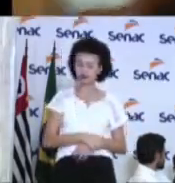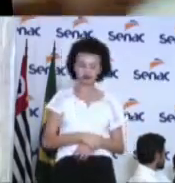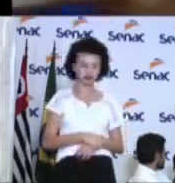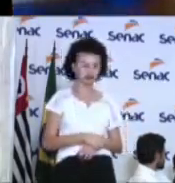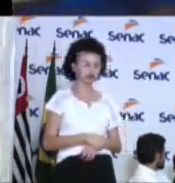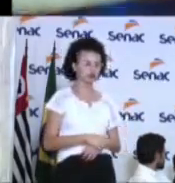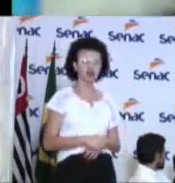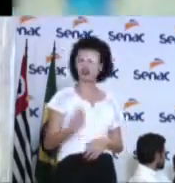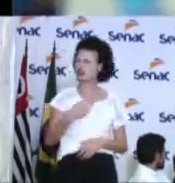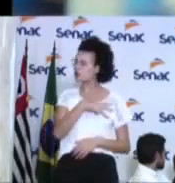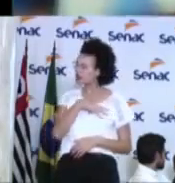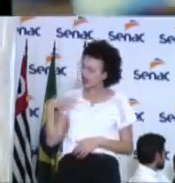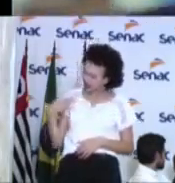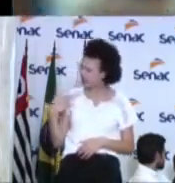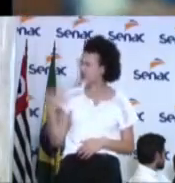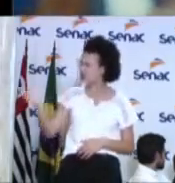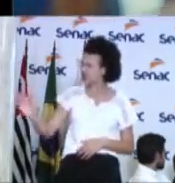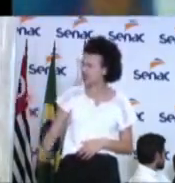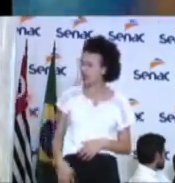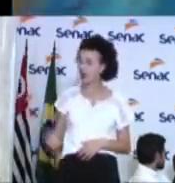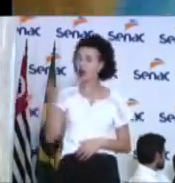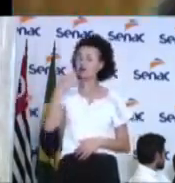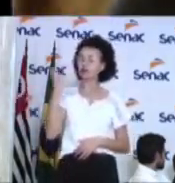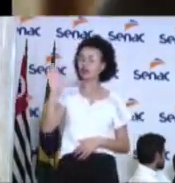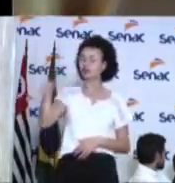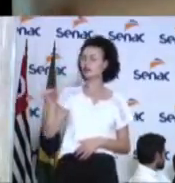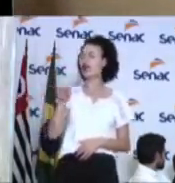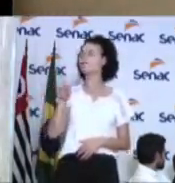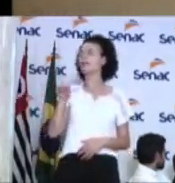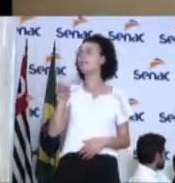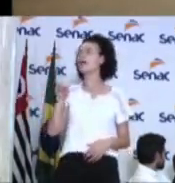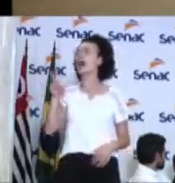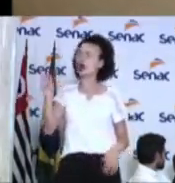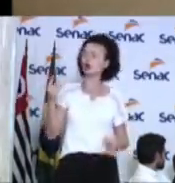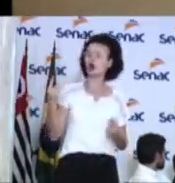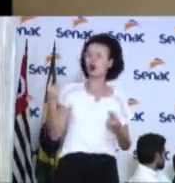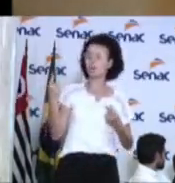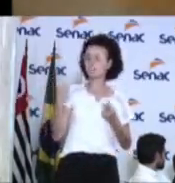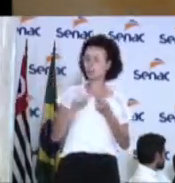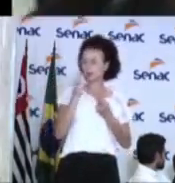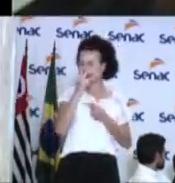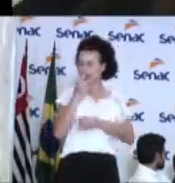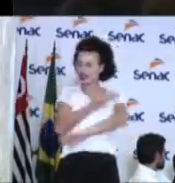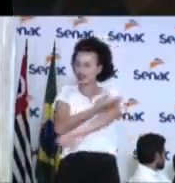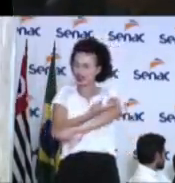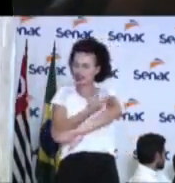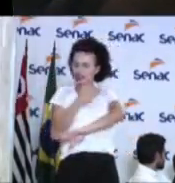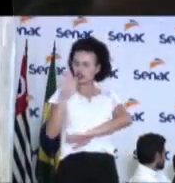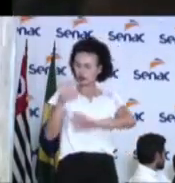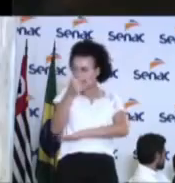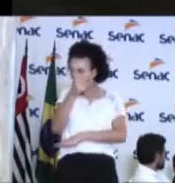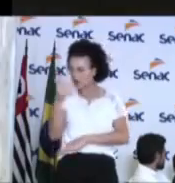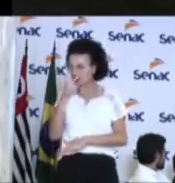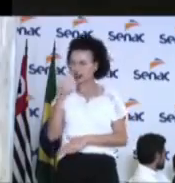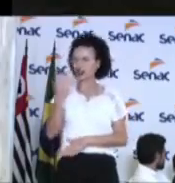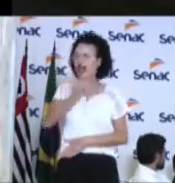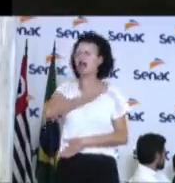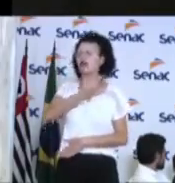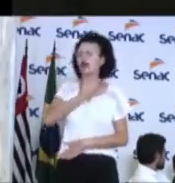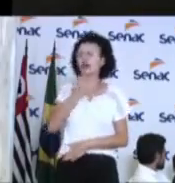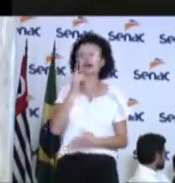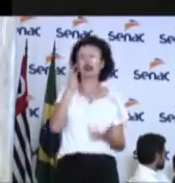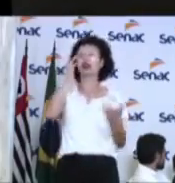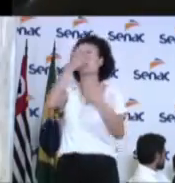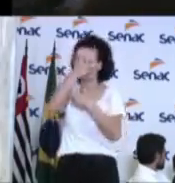Você tem que relaxar, hein, Mau-Mau? Aí, pensei em te chamar de Mau-Mau, sabe por quê? Apelido dá uma certa credibilidade na amizade da gente. Também pensei em